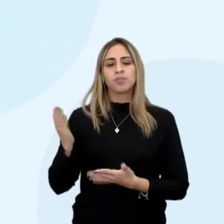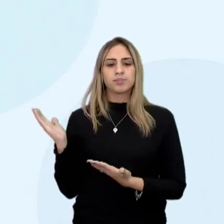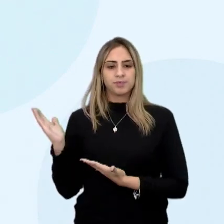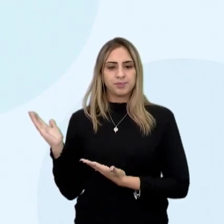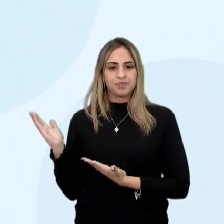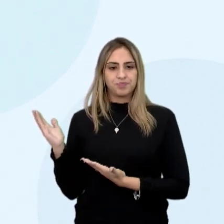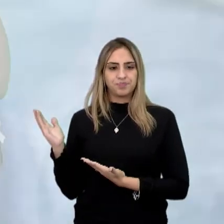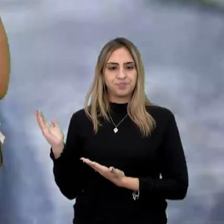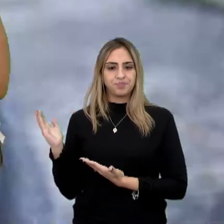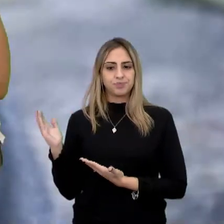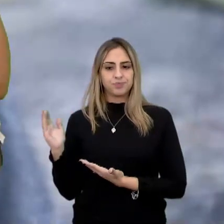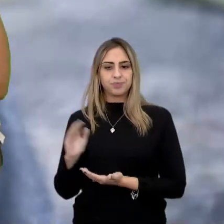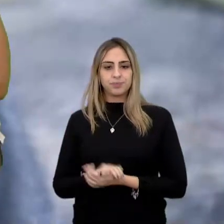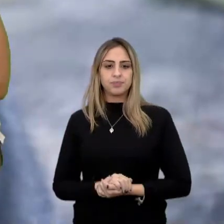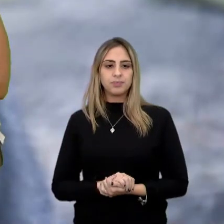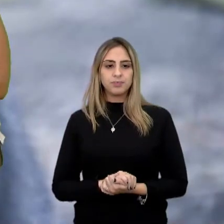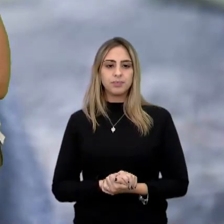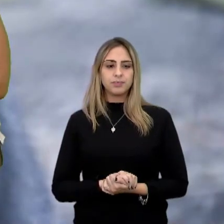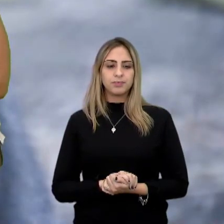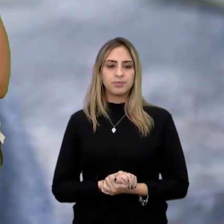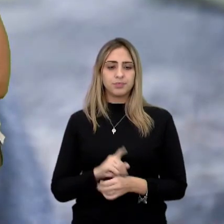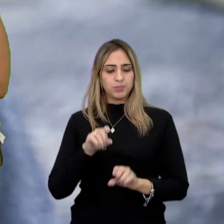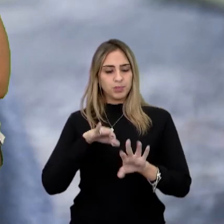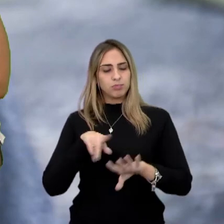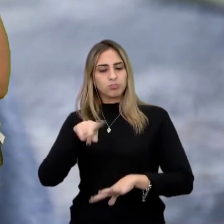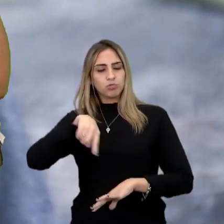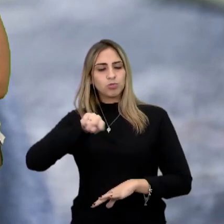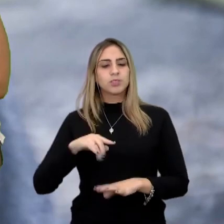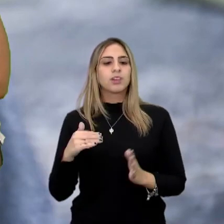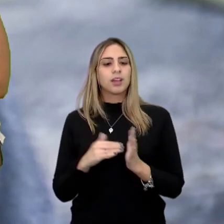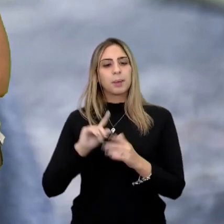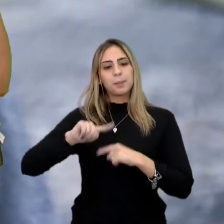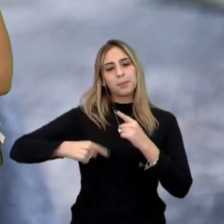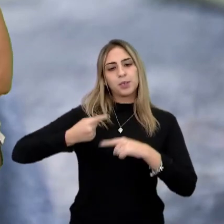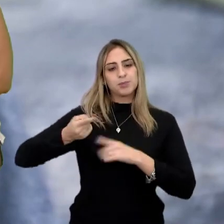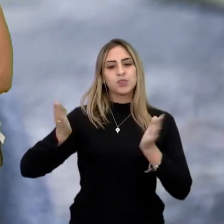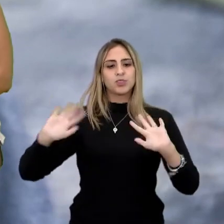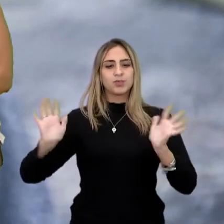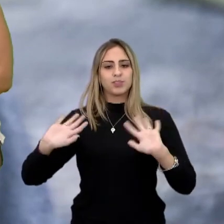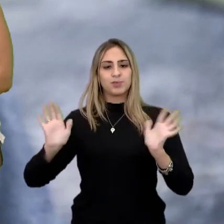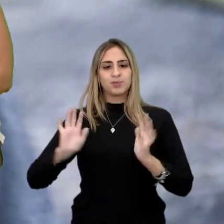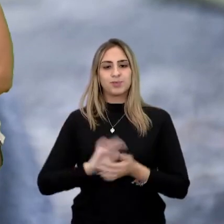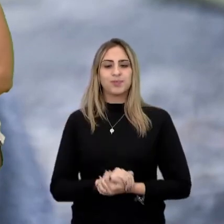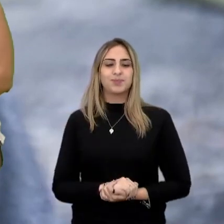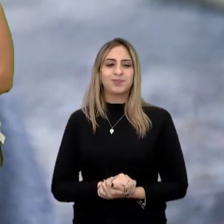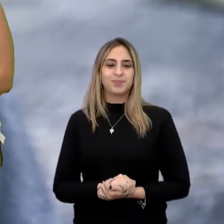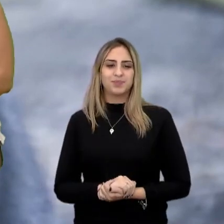interessante e efetiva no processo educacional de vocês. Gente, até a próxima. Tchau, tchau.